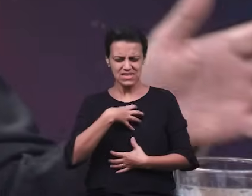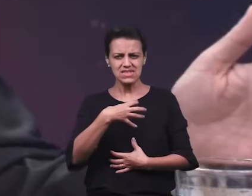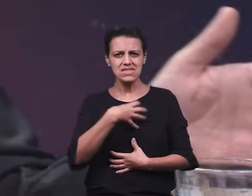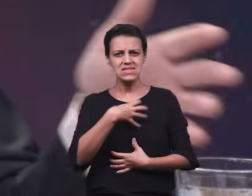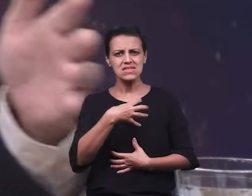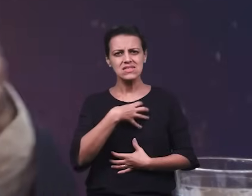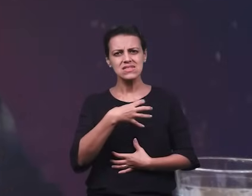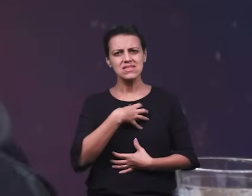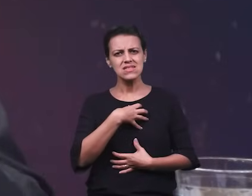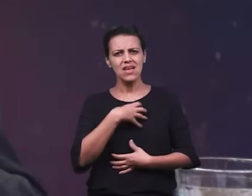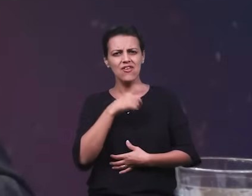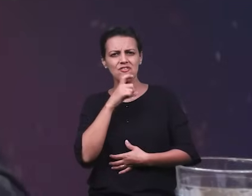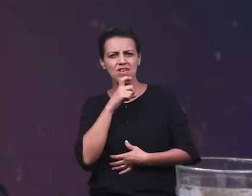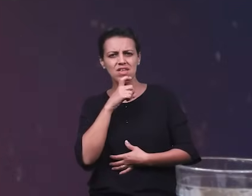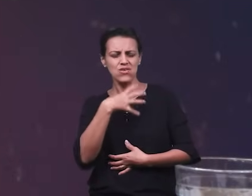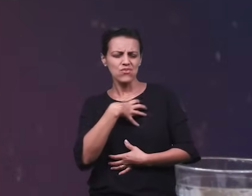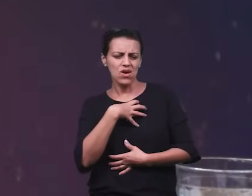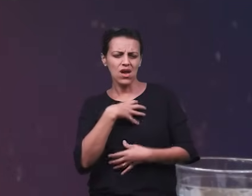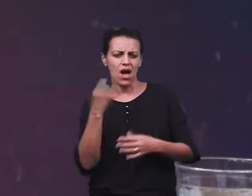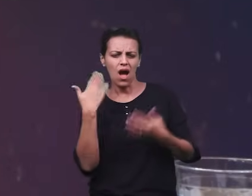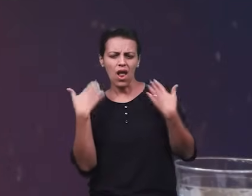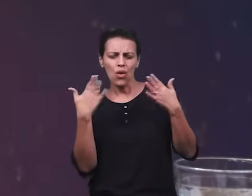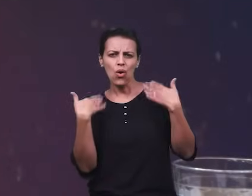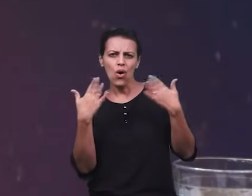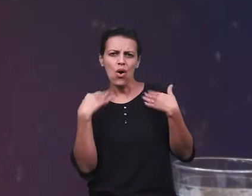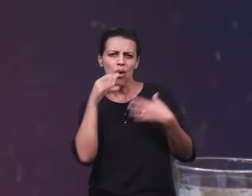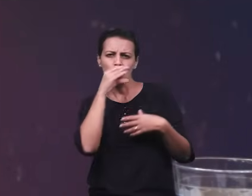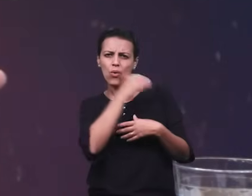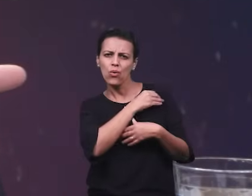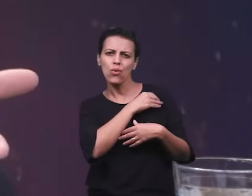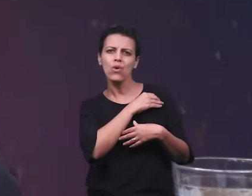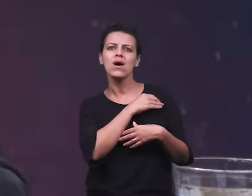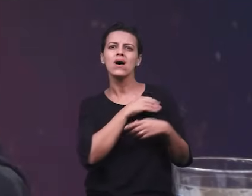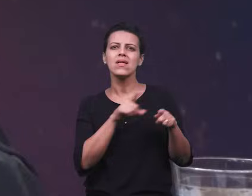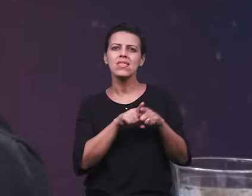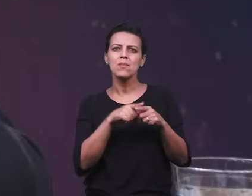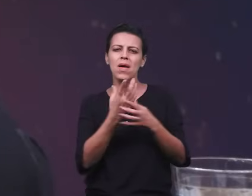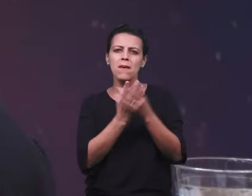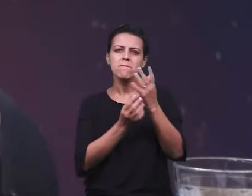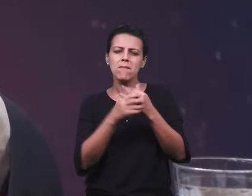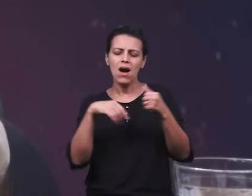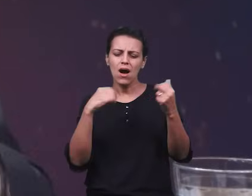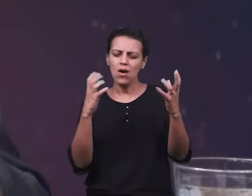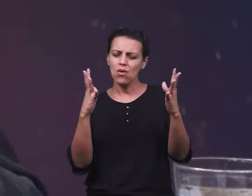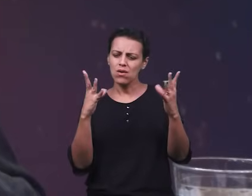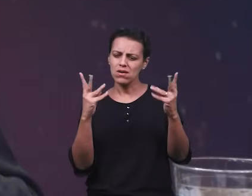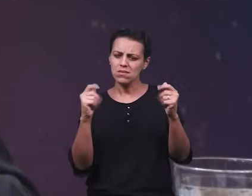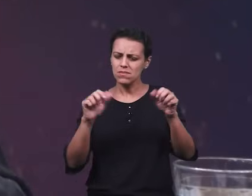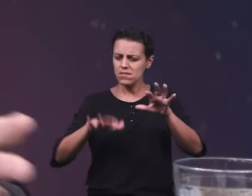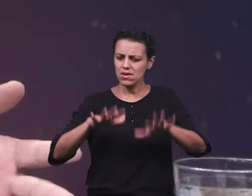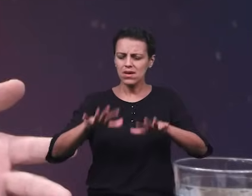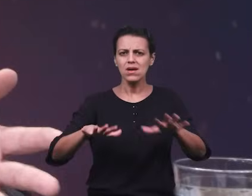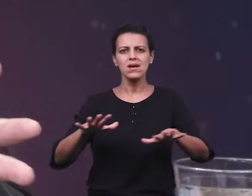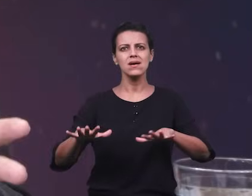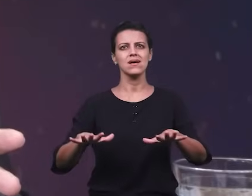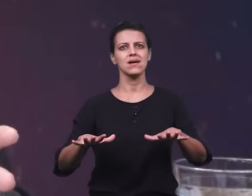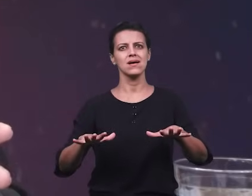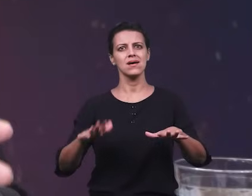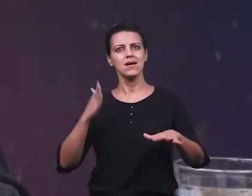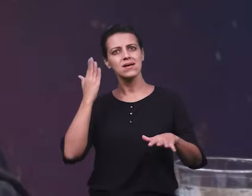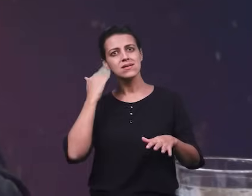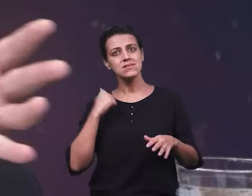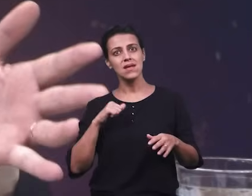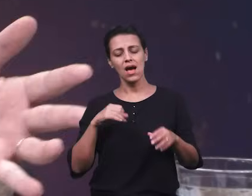está o ambiente frio, se está calor, e também o trabalho que fazemos com as mãos, para edificação, nós sabemos o que